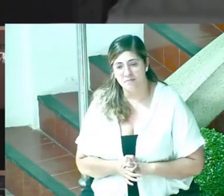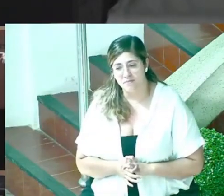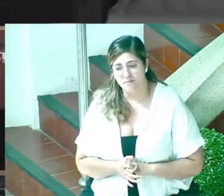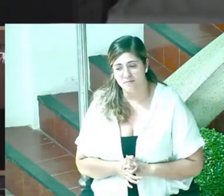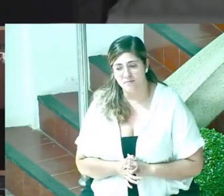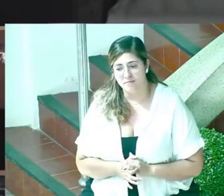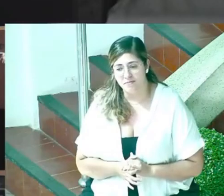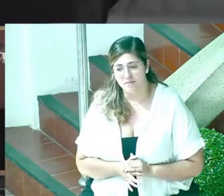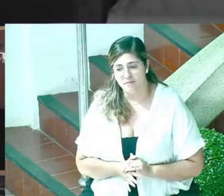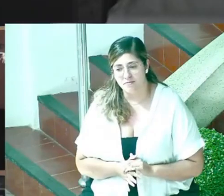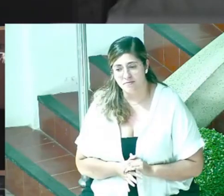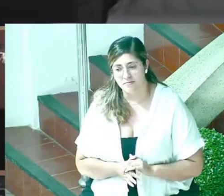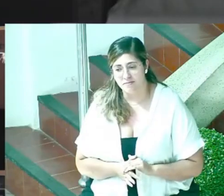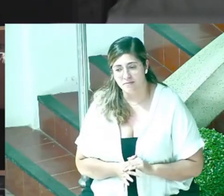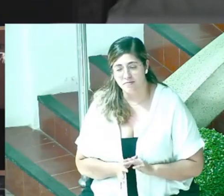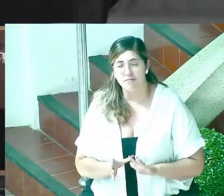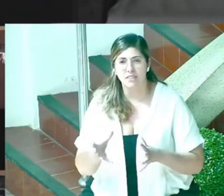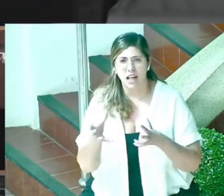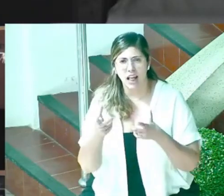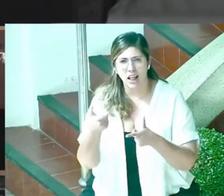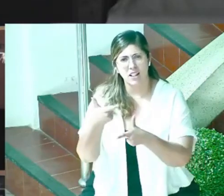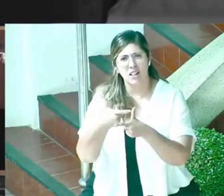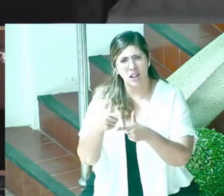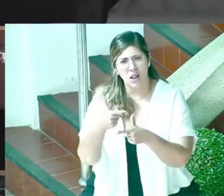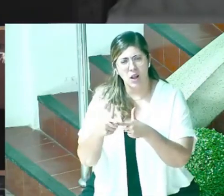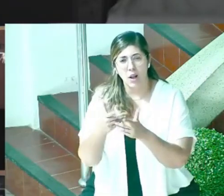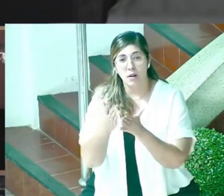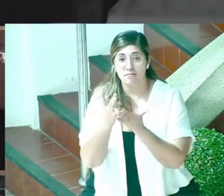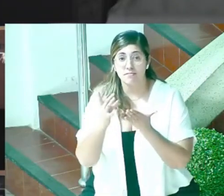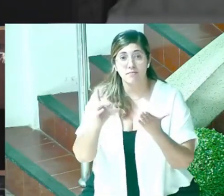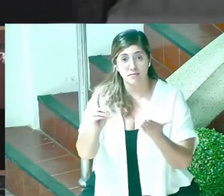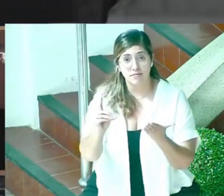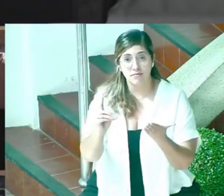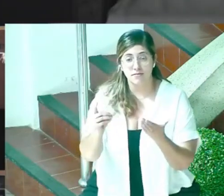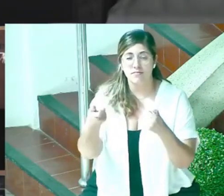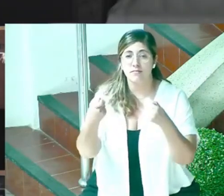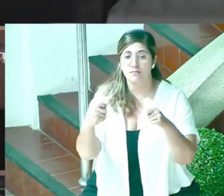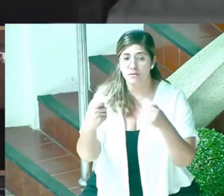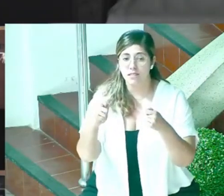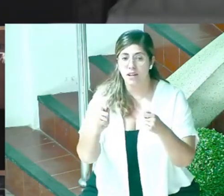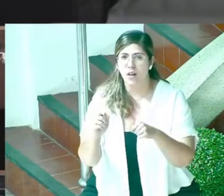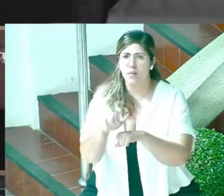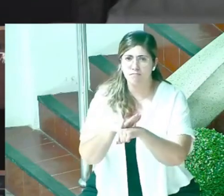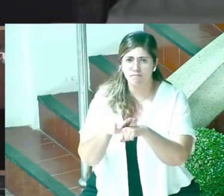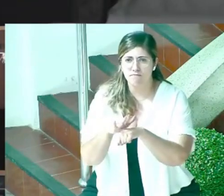Porque a Bíblia diz isso. Mas a quinta e último